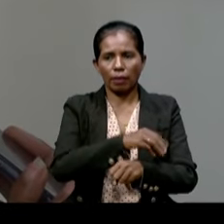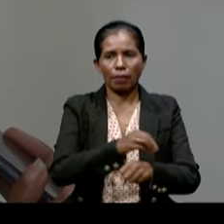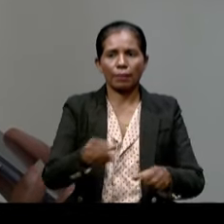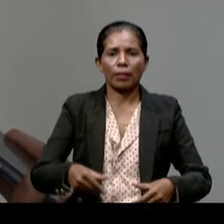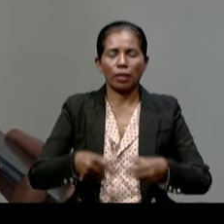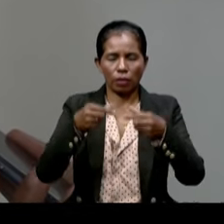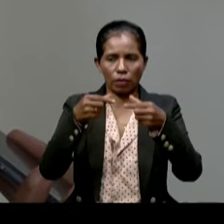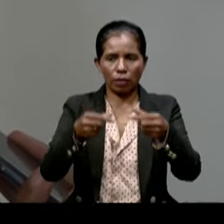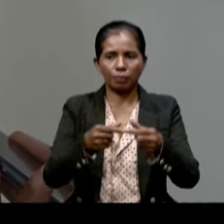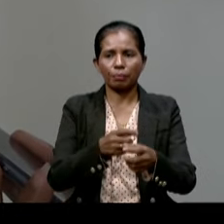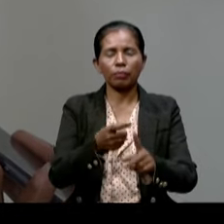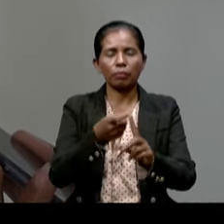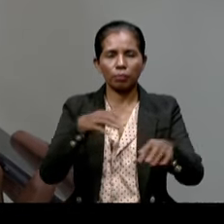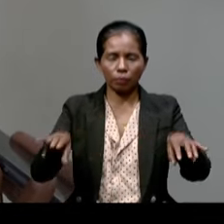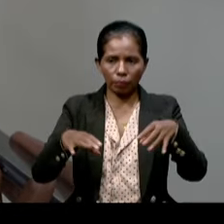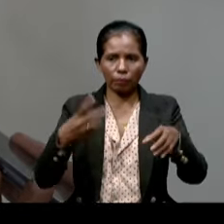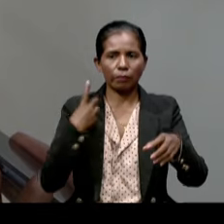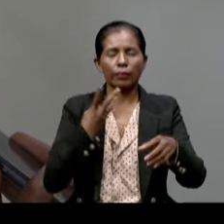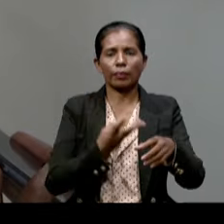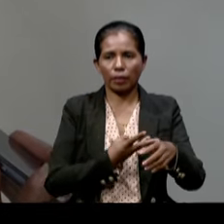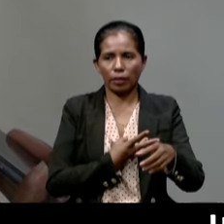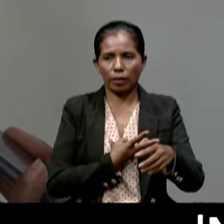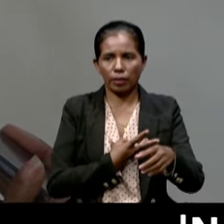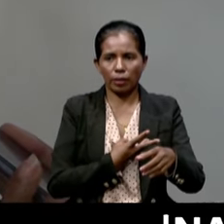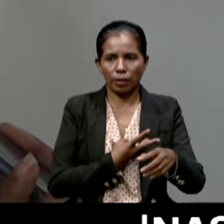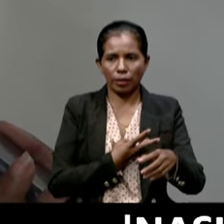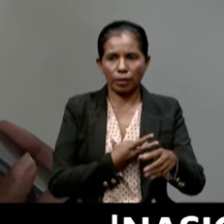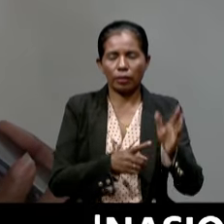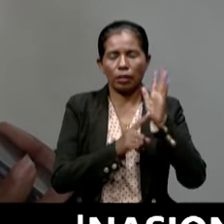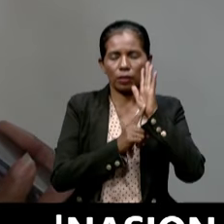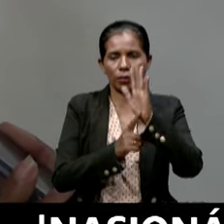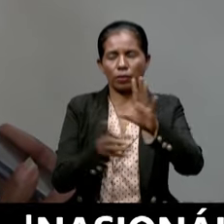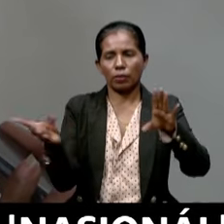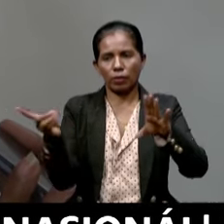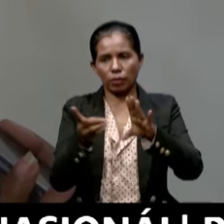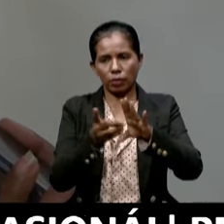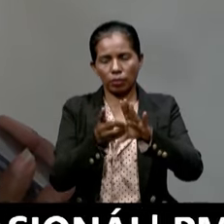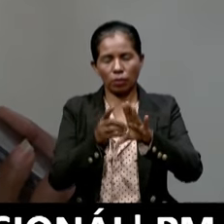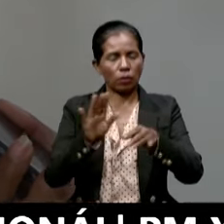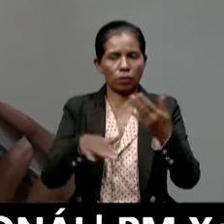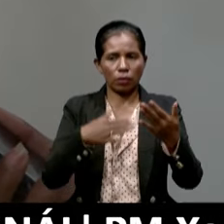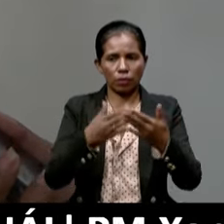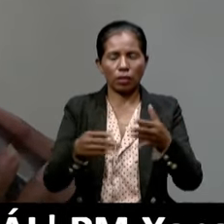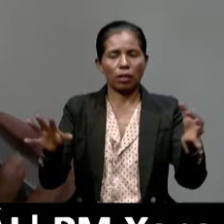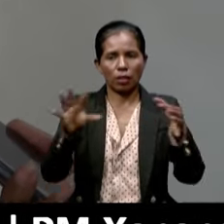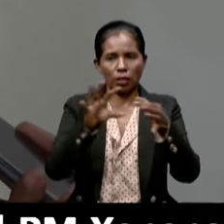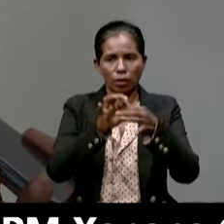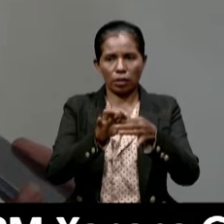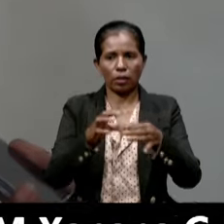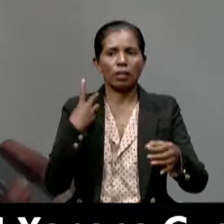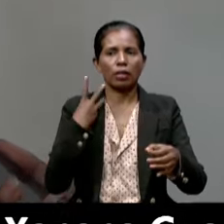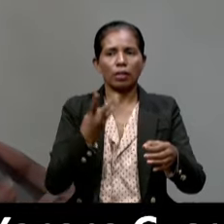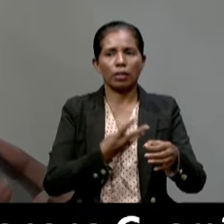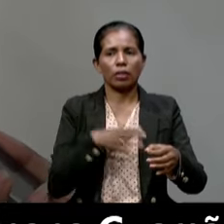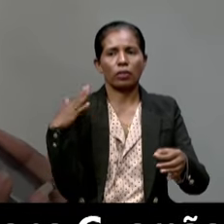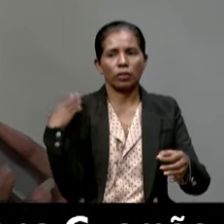System. Esse sistema, e daí, e está a pedir documentos, a profile, toma, liga, ou está a